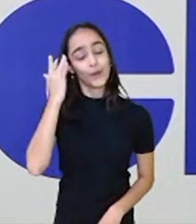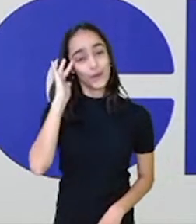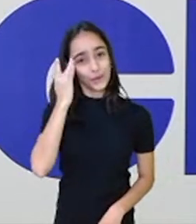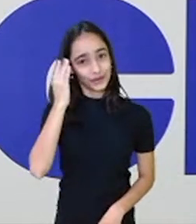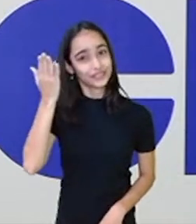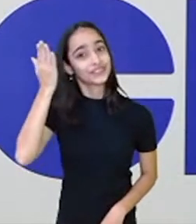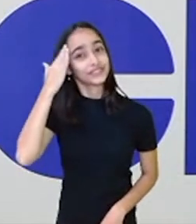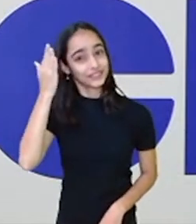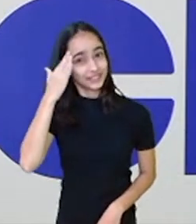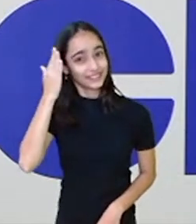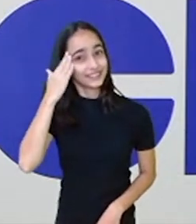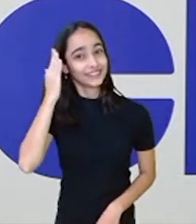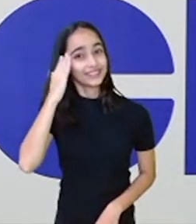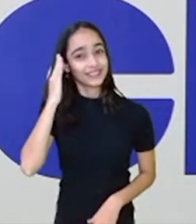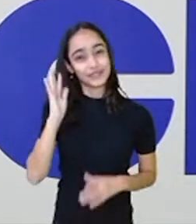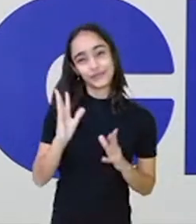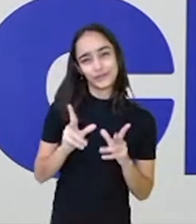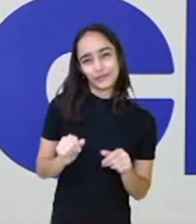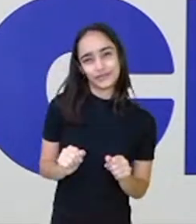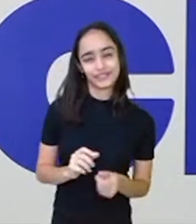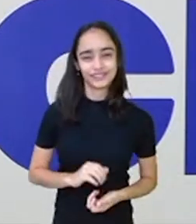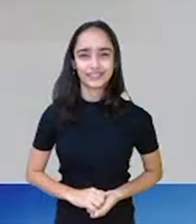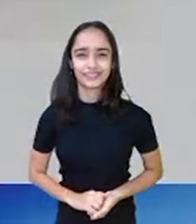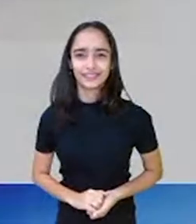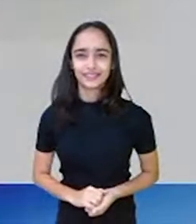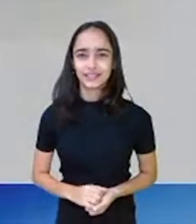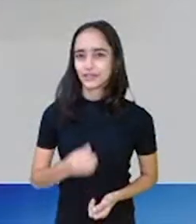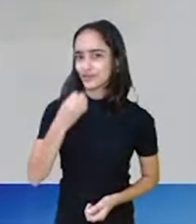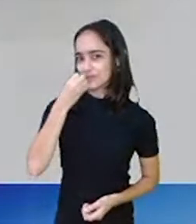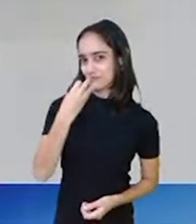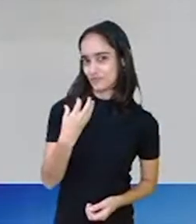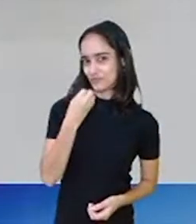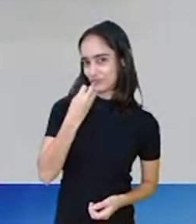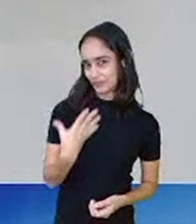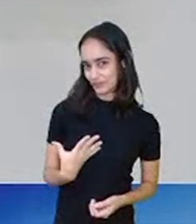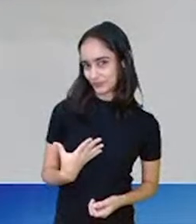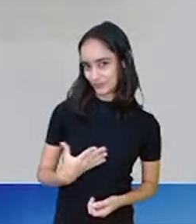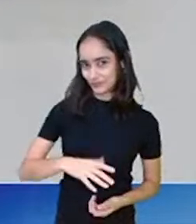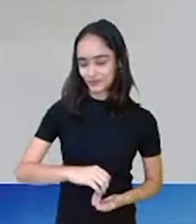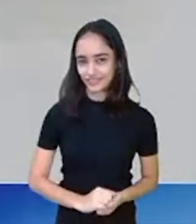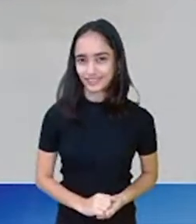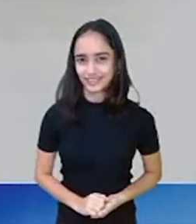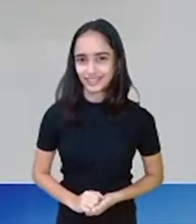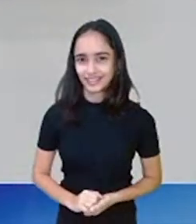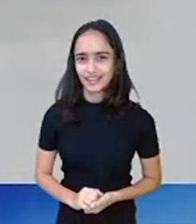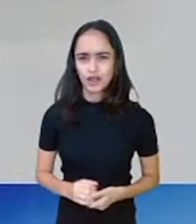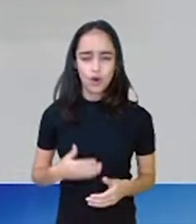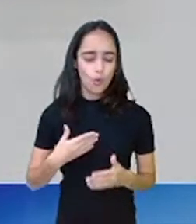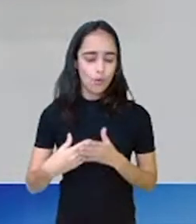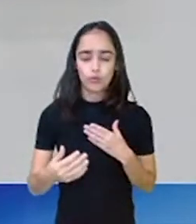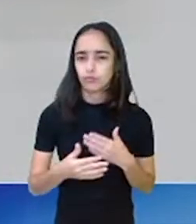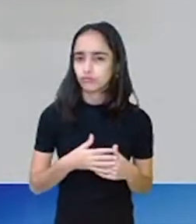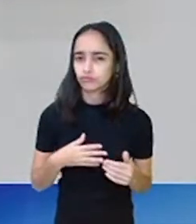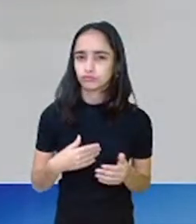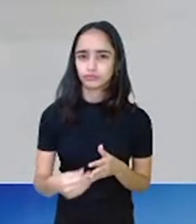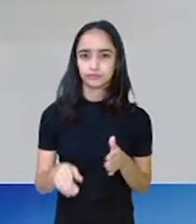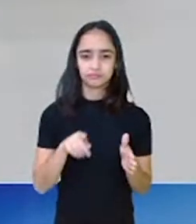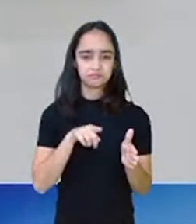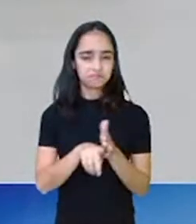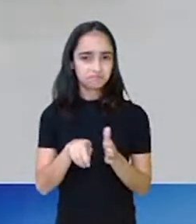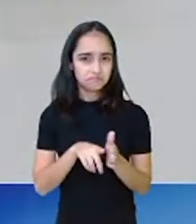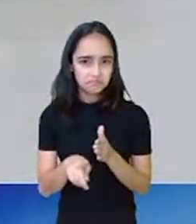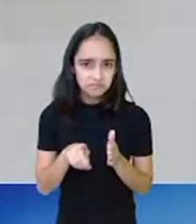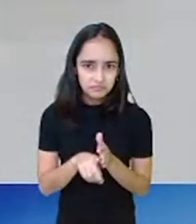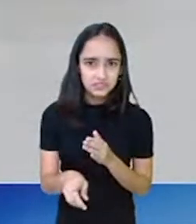viu, professora Eli? Tá tudo tranquilo por aqui. Que bom! Qualquer coisa, qualquer momento de pergunta, dúvida, aí a